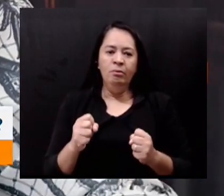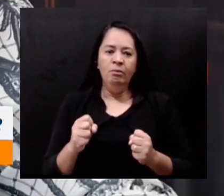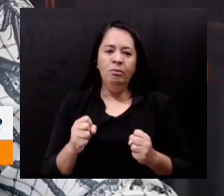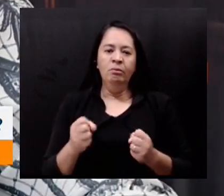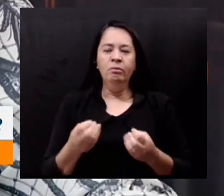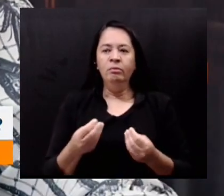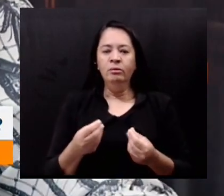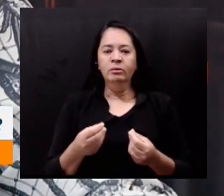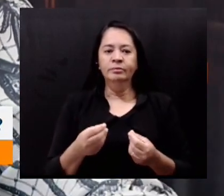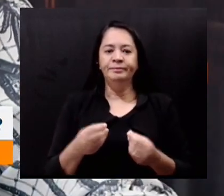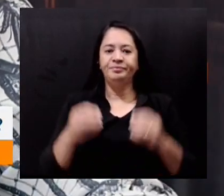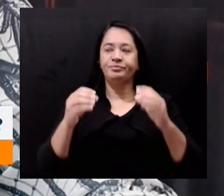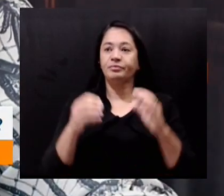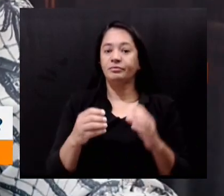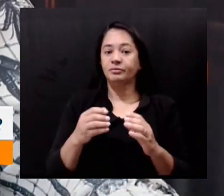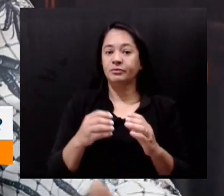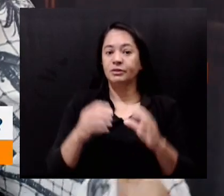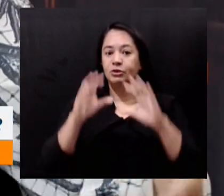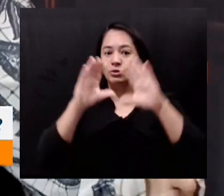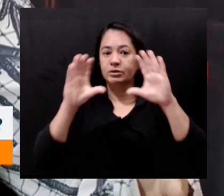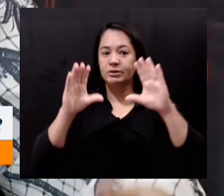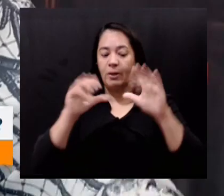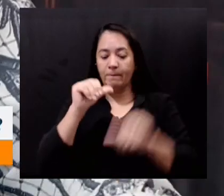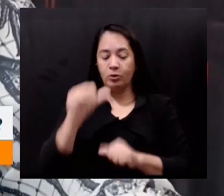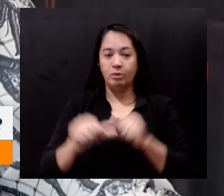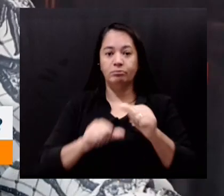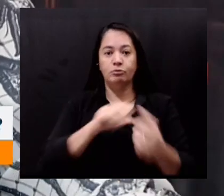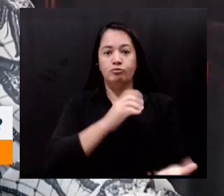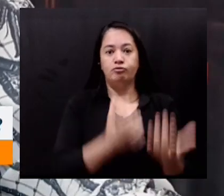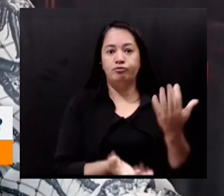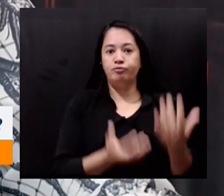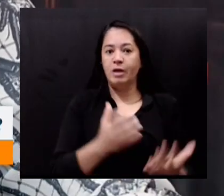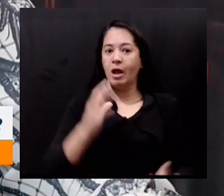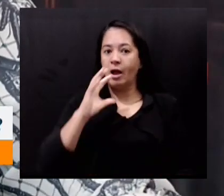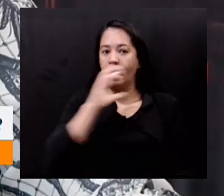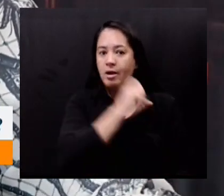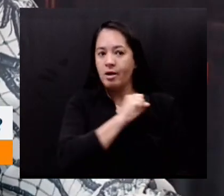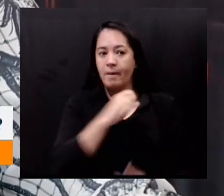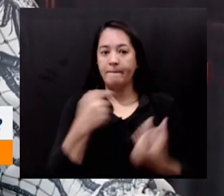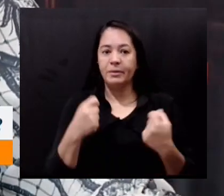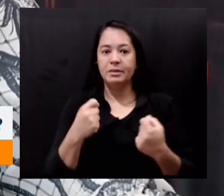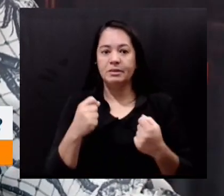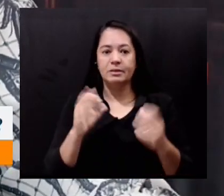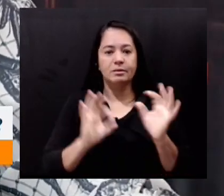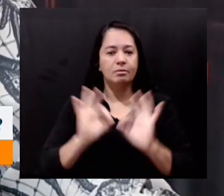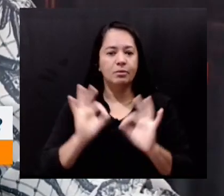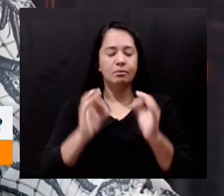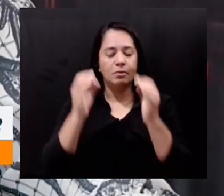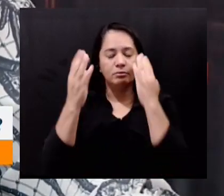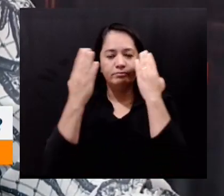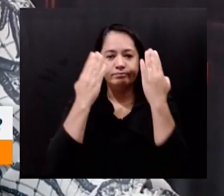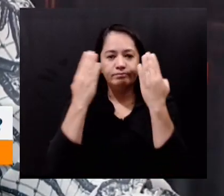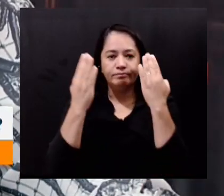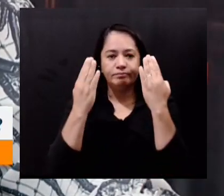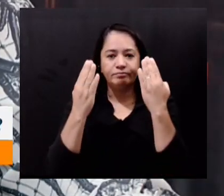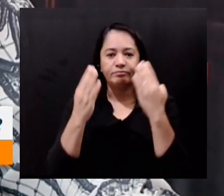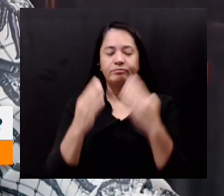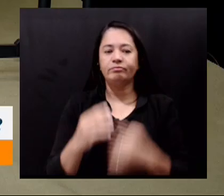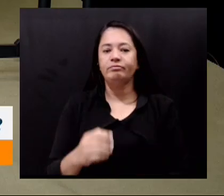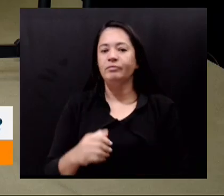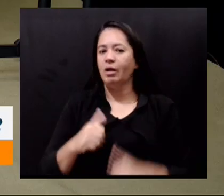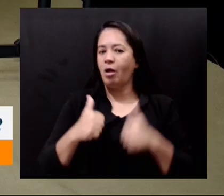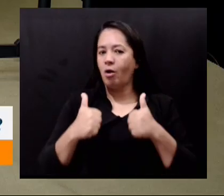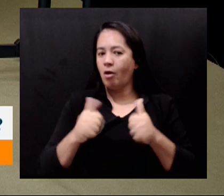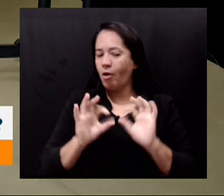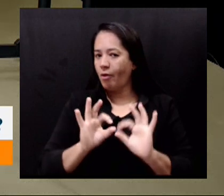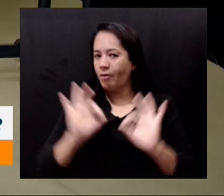em segundos, né. Então, estar preparado psicologicamente vai fazer muita diferença. Poxa vida,